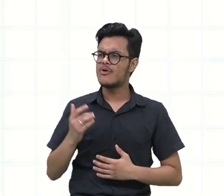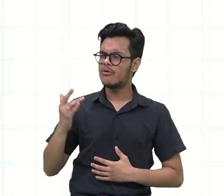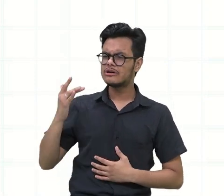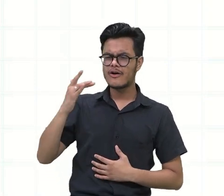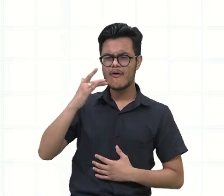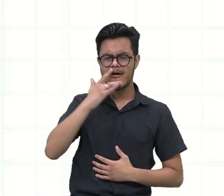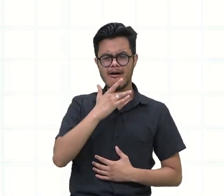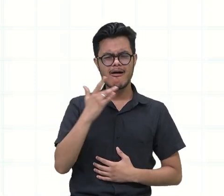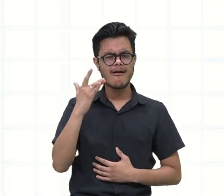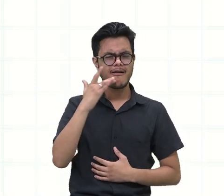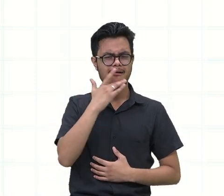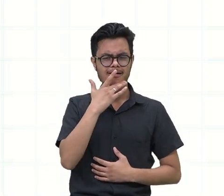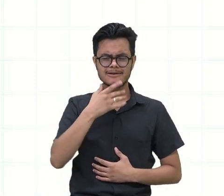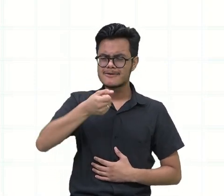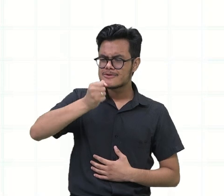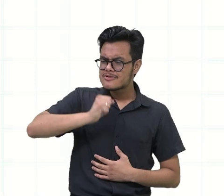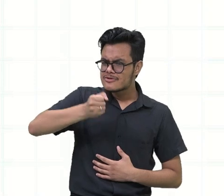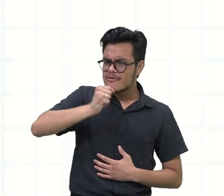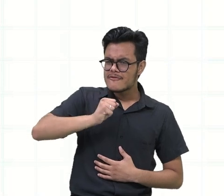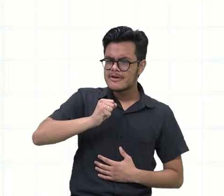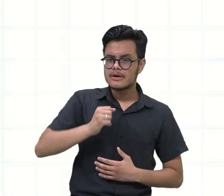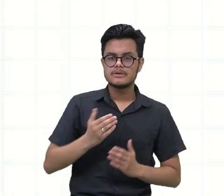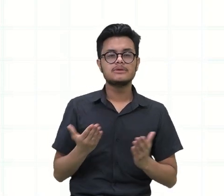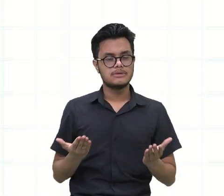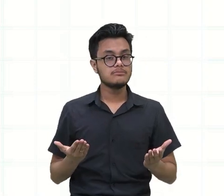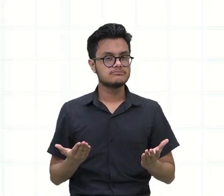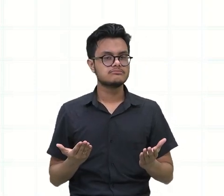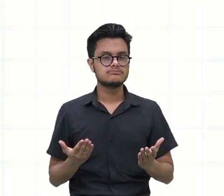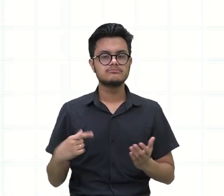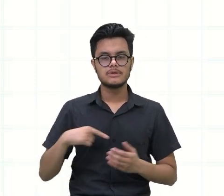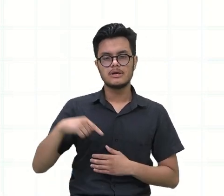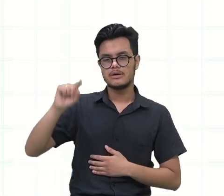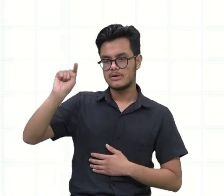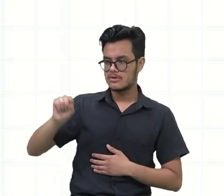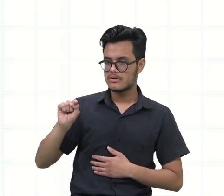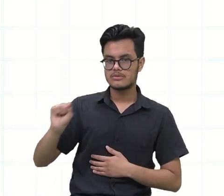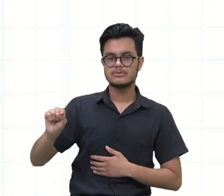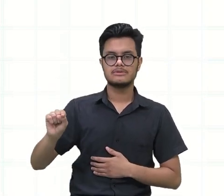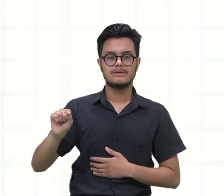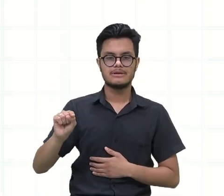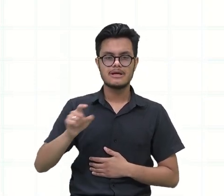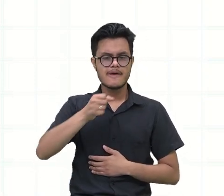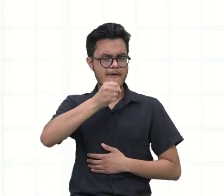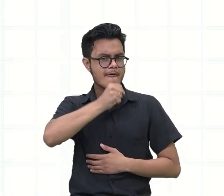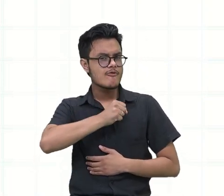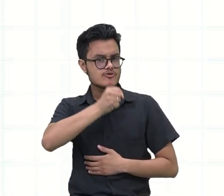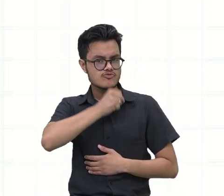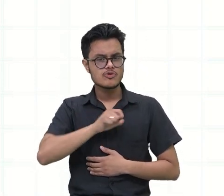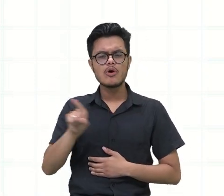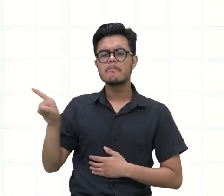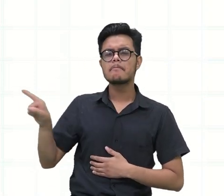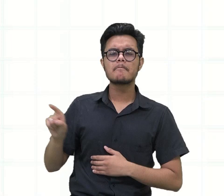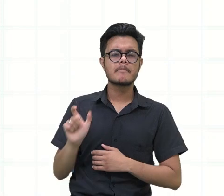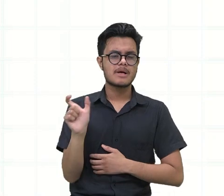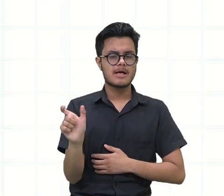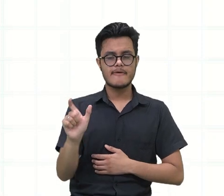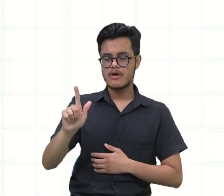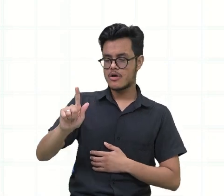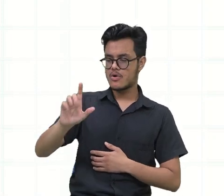aí, ó, coloca aqui uma exclamação, observe a palavra gostoso, que é um adjetivo,